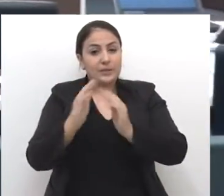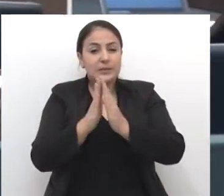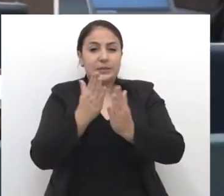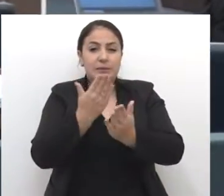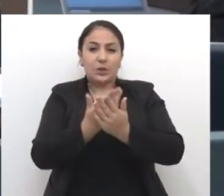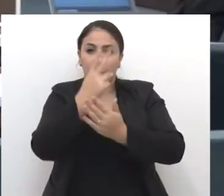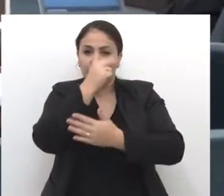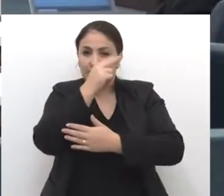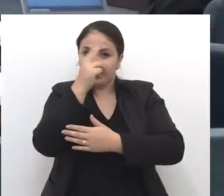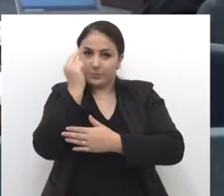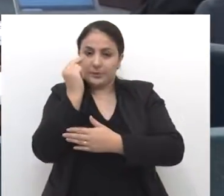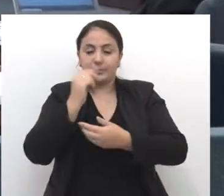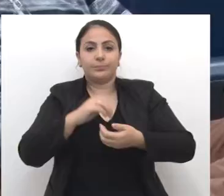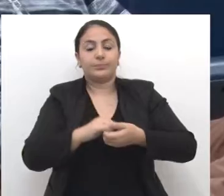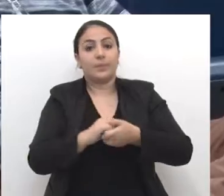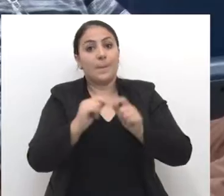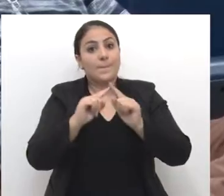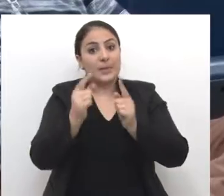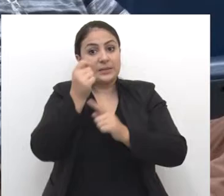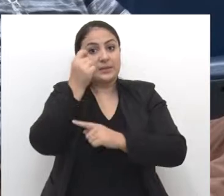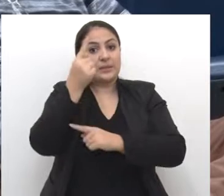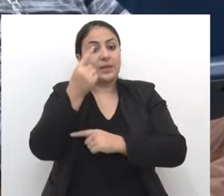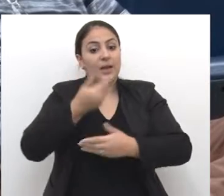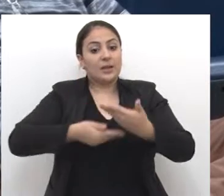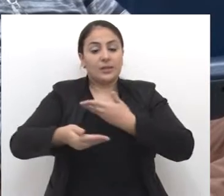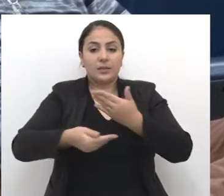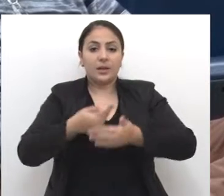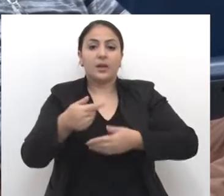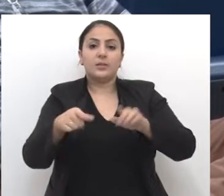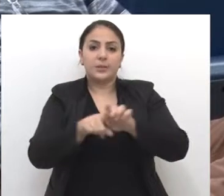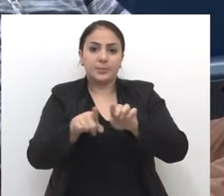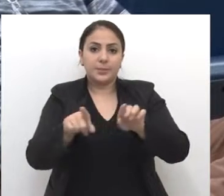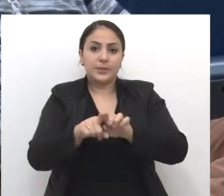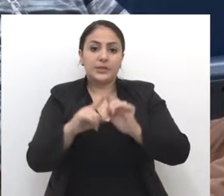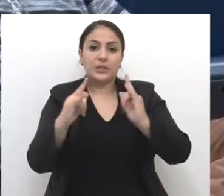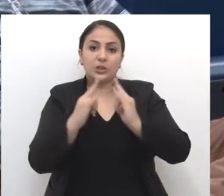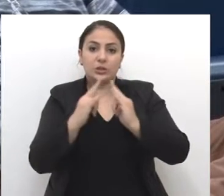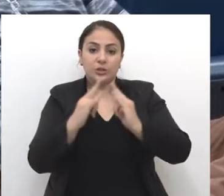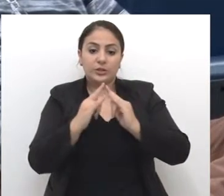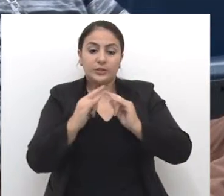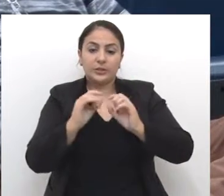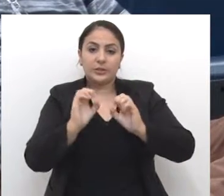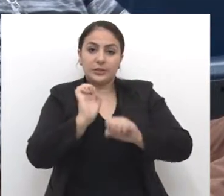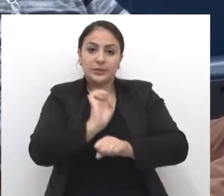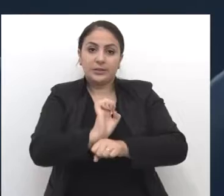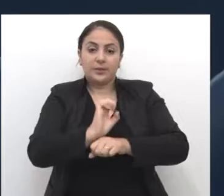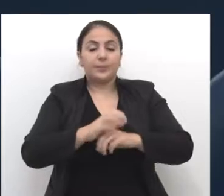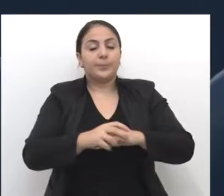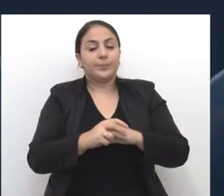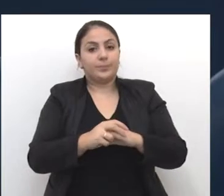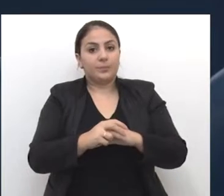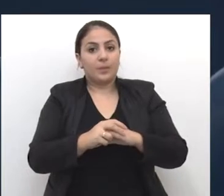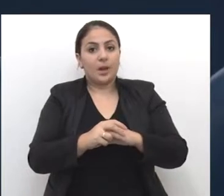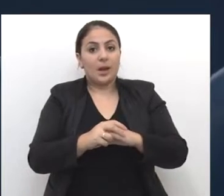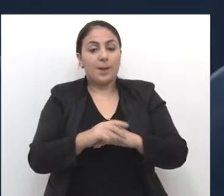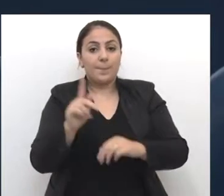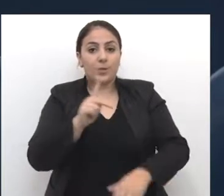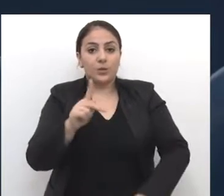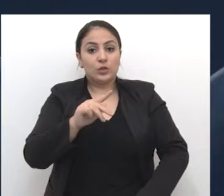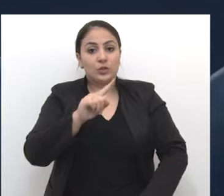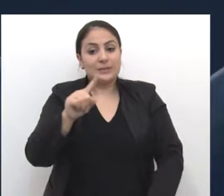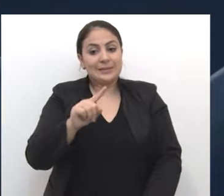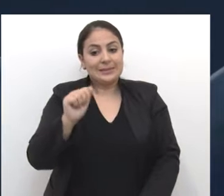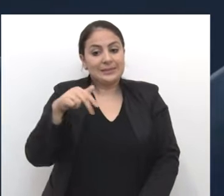das escolas municipais, mas a ideia é contemplar também as instituições do Estado. A professora Zana